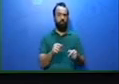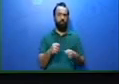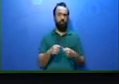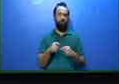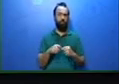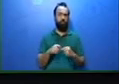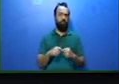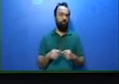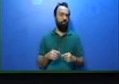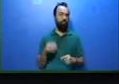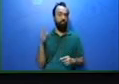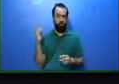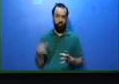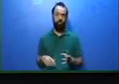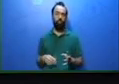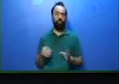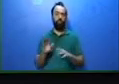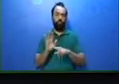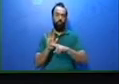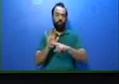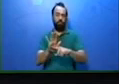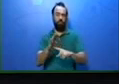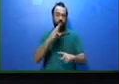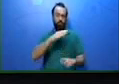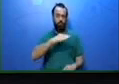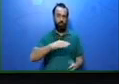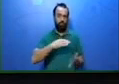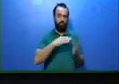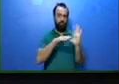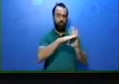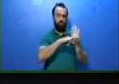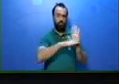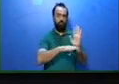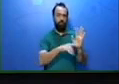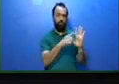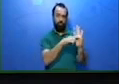Olha lá, auxilia na leitura, tá? Tem